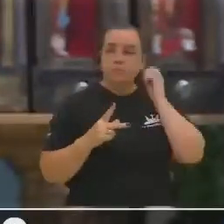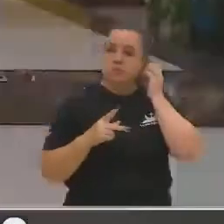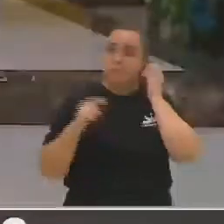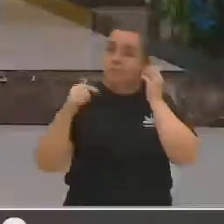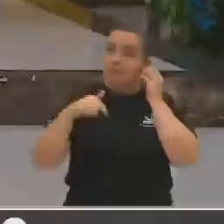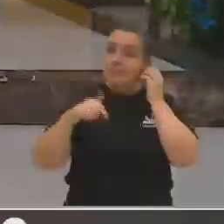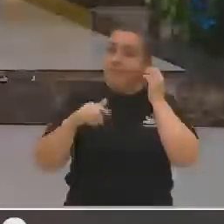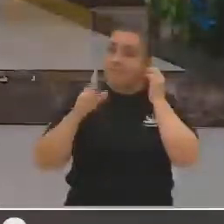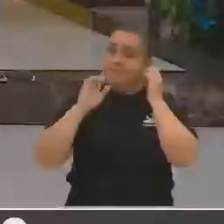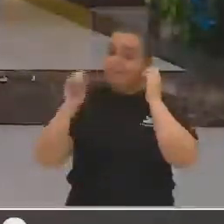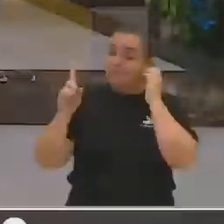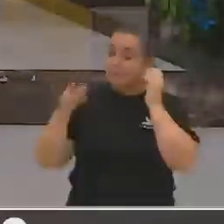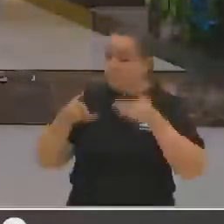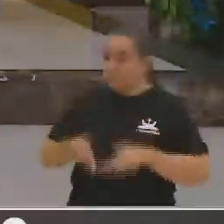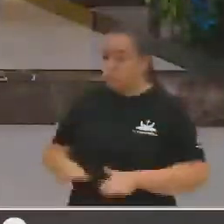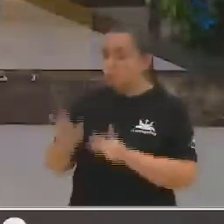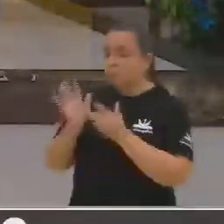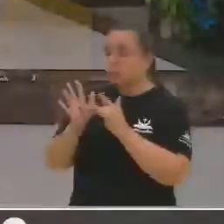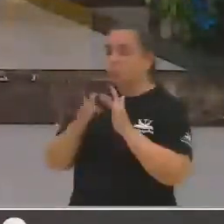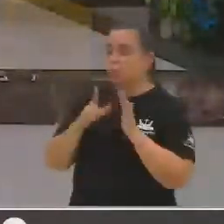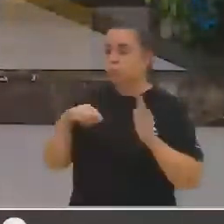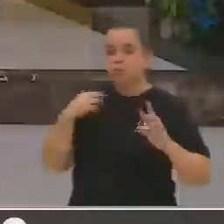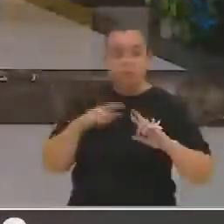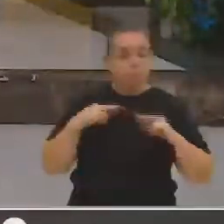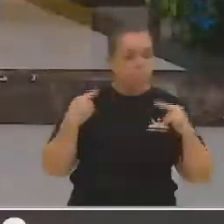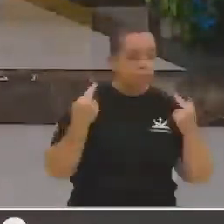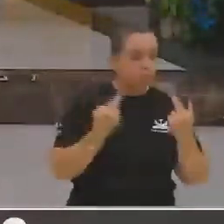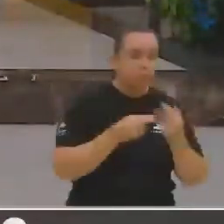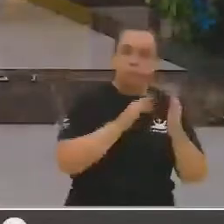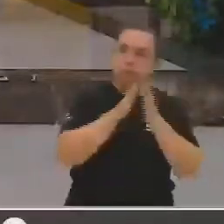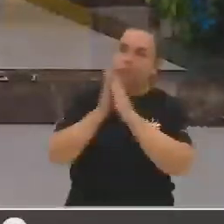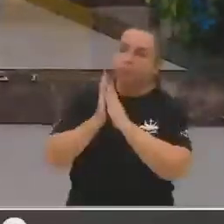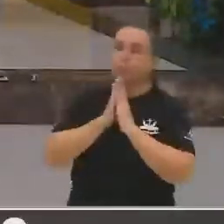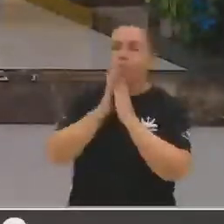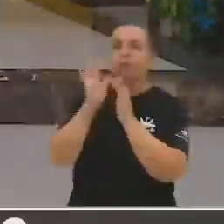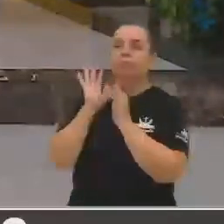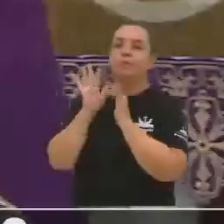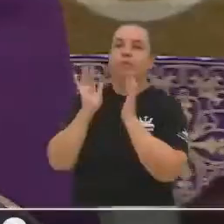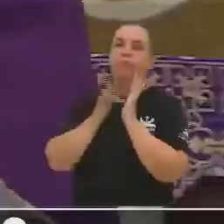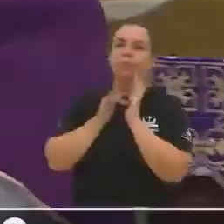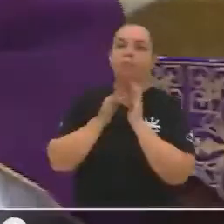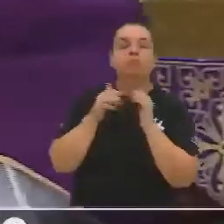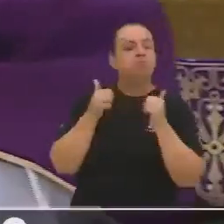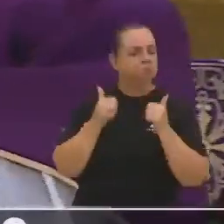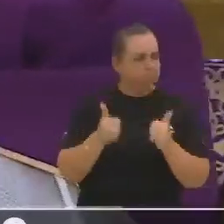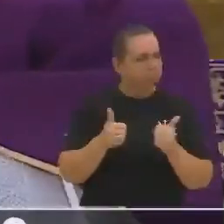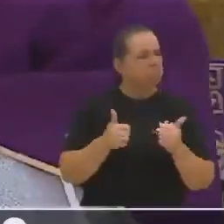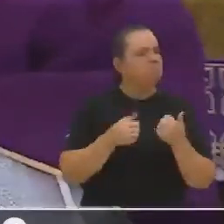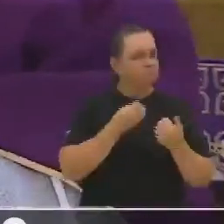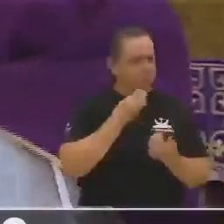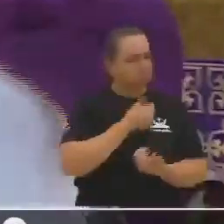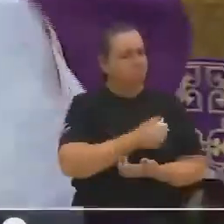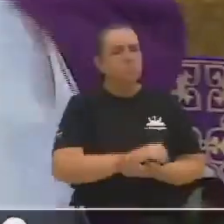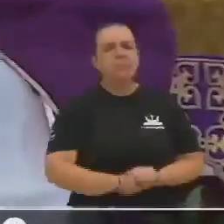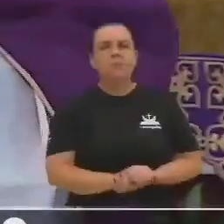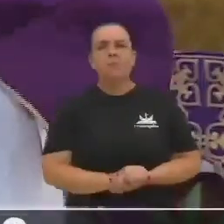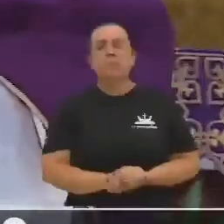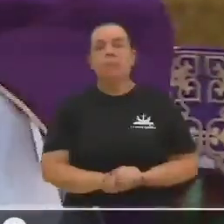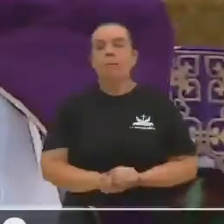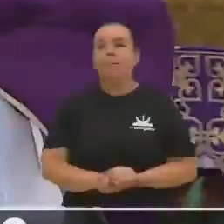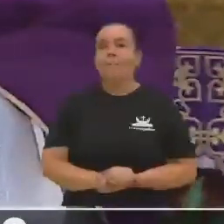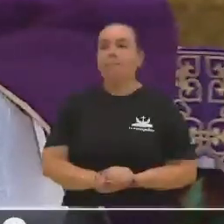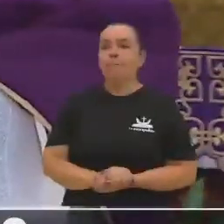Natal, nós vamos nos reunir e vamos adorar a Jesus, ótimo. Nesse